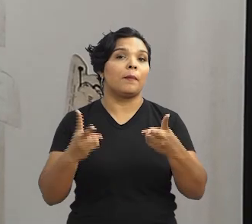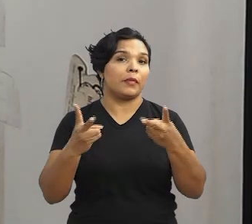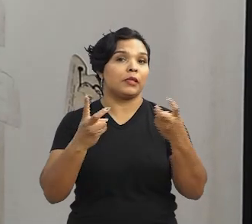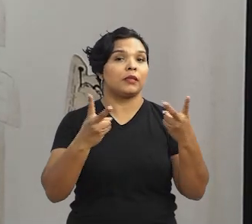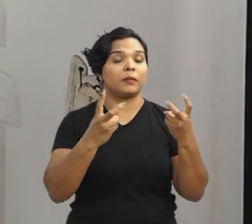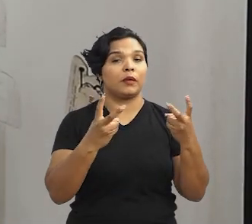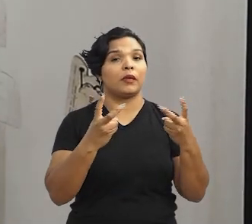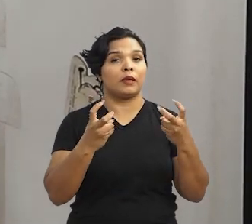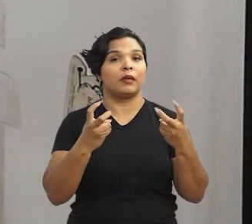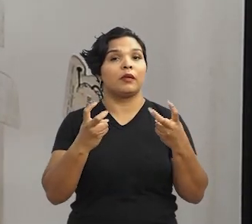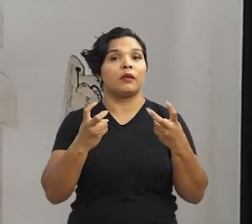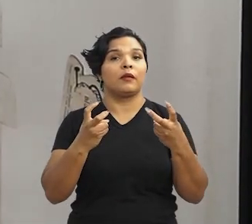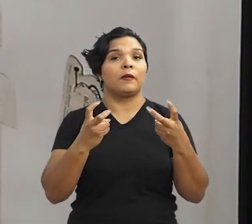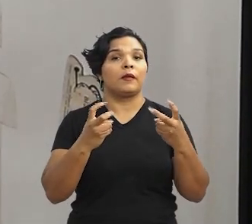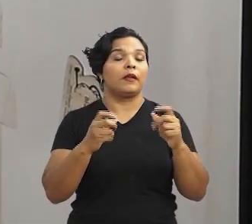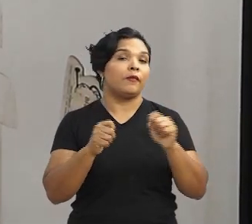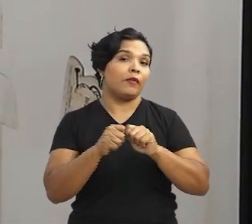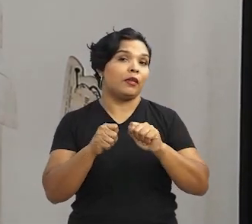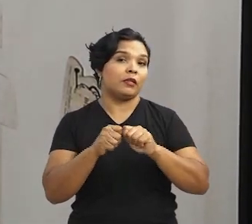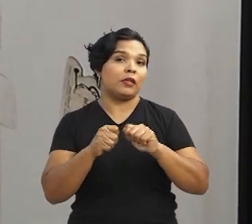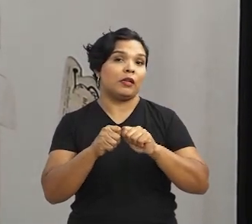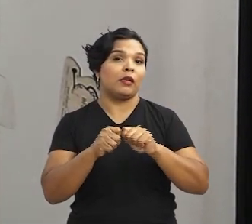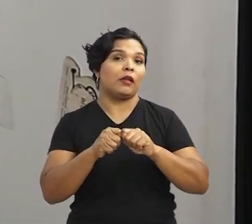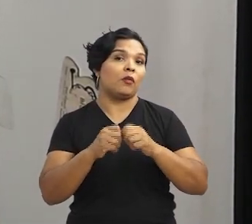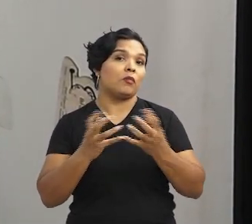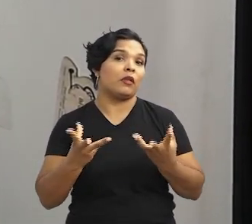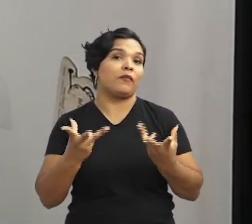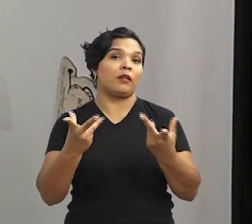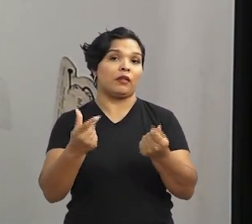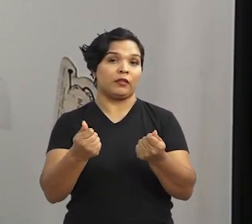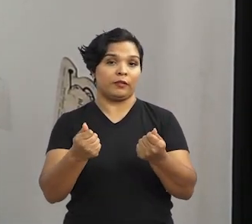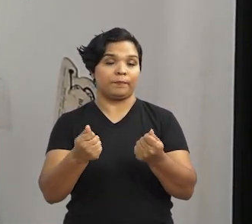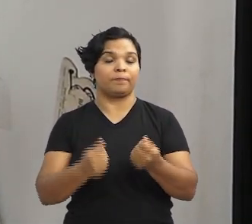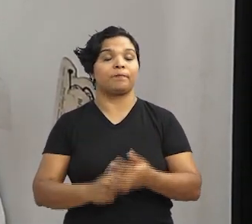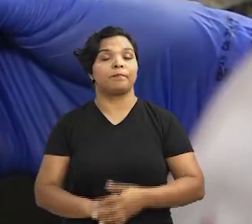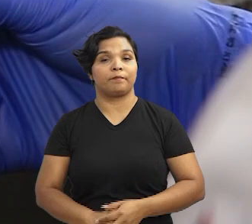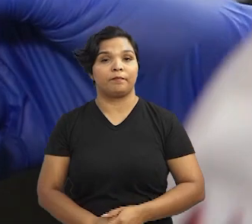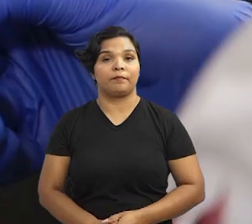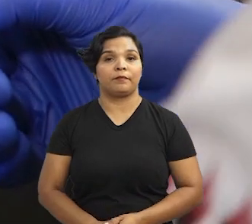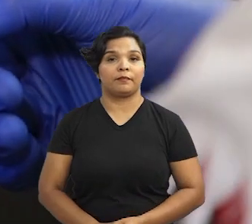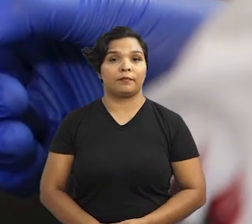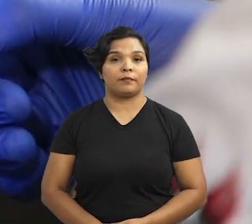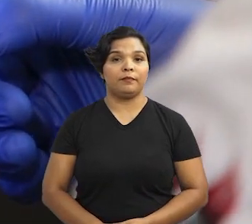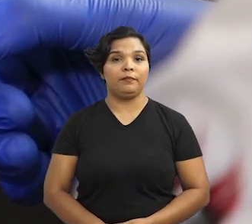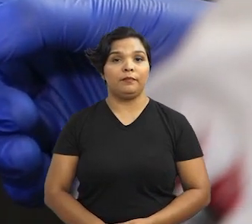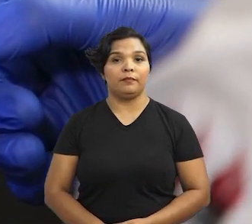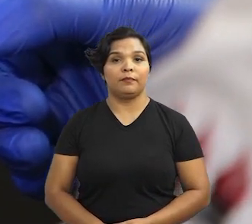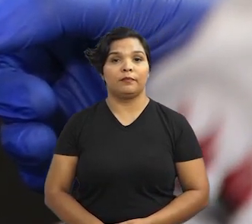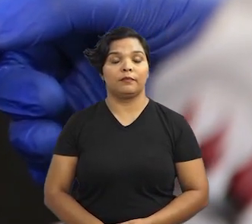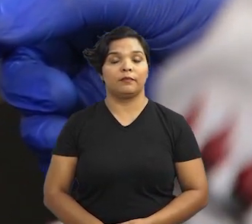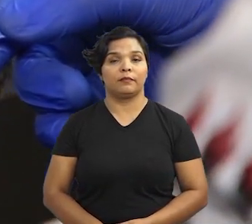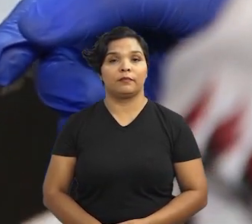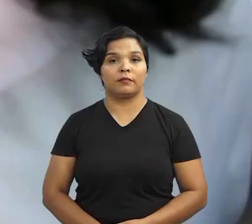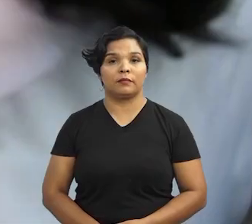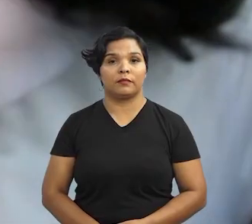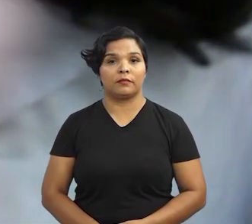aí administrar, né, uma terapia com muito mais eficácia.